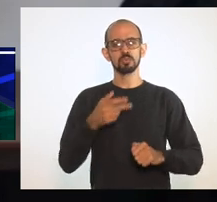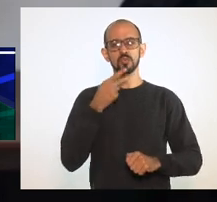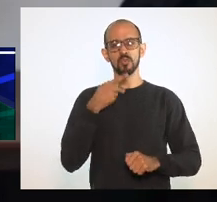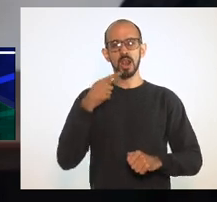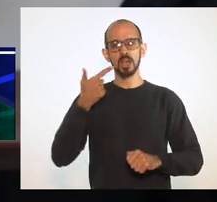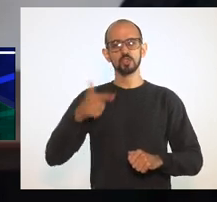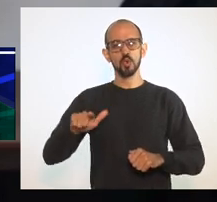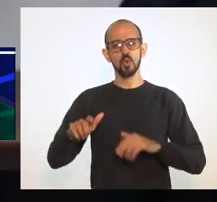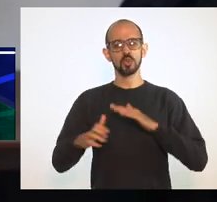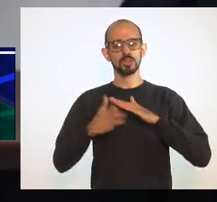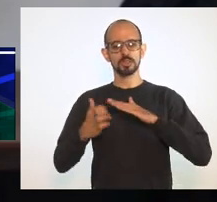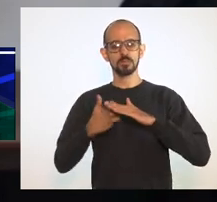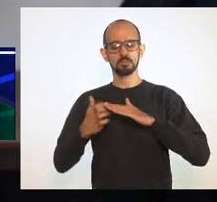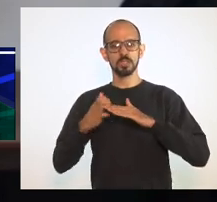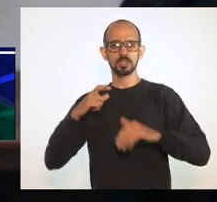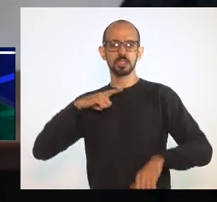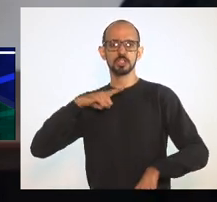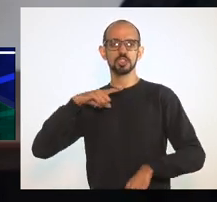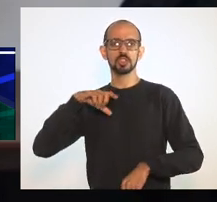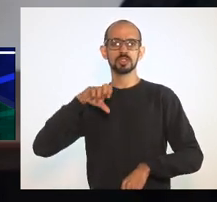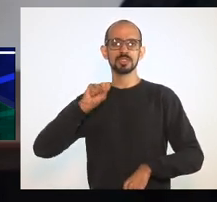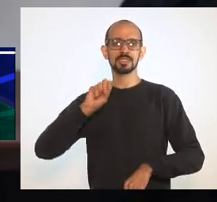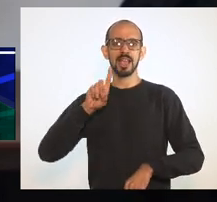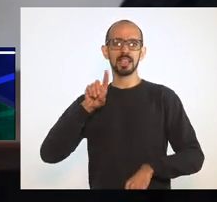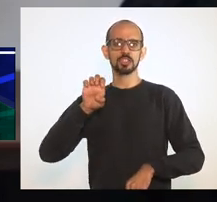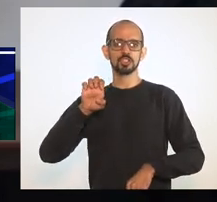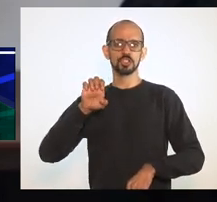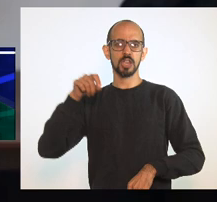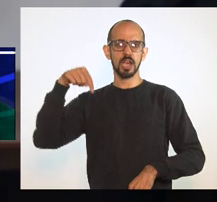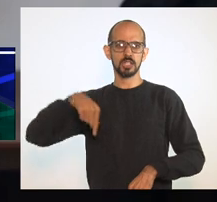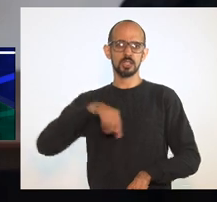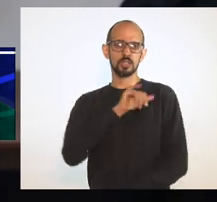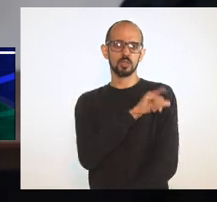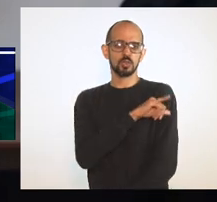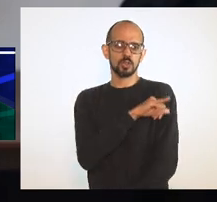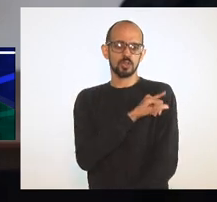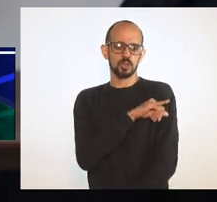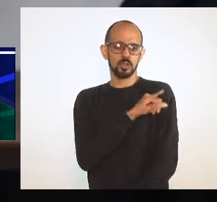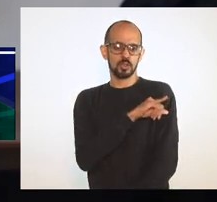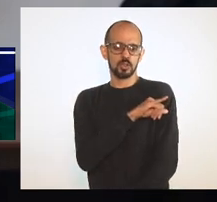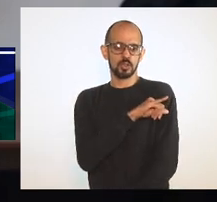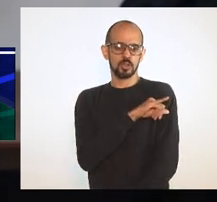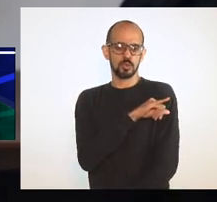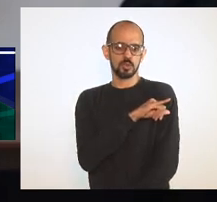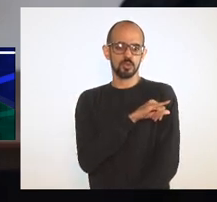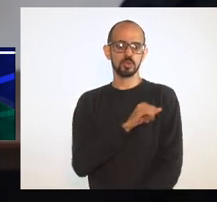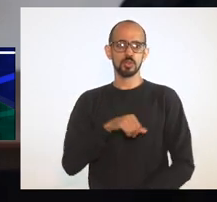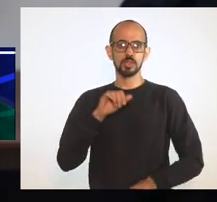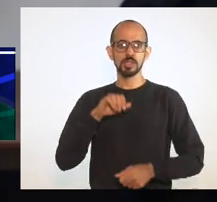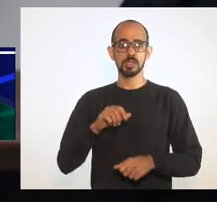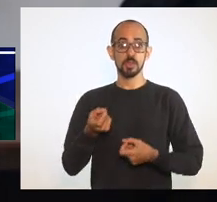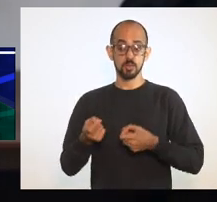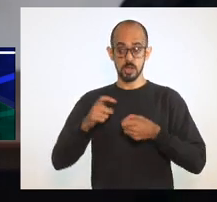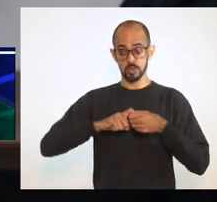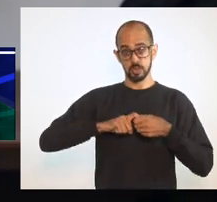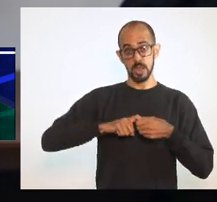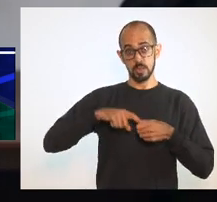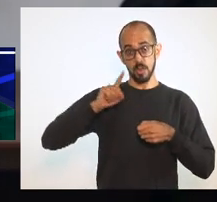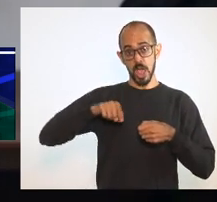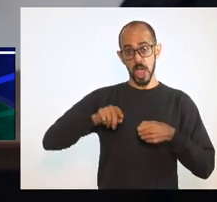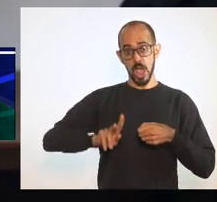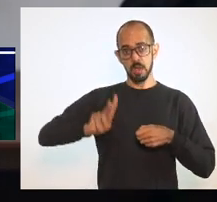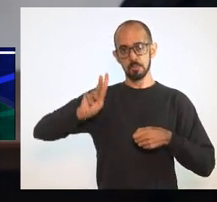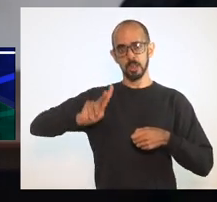sua sede aqui no Rio de Janeiro, onde o seu maior acionista era a Petrobras,